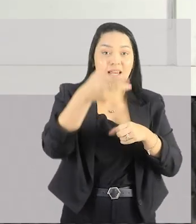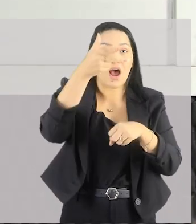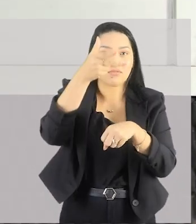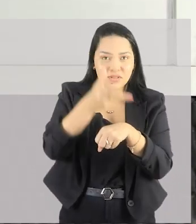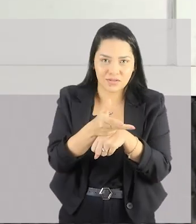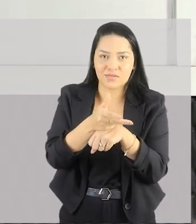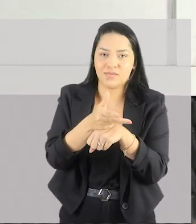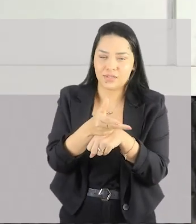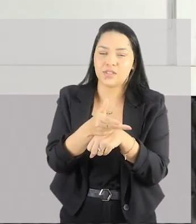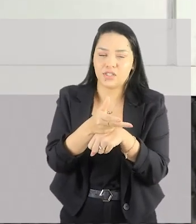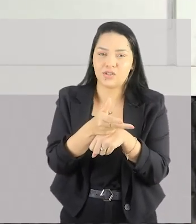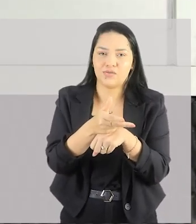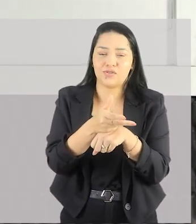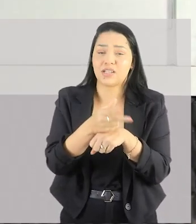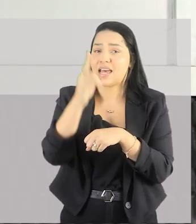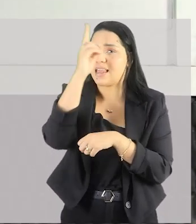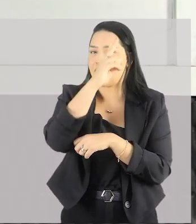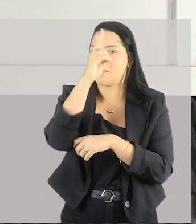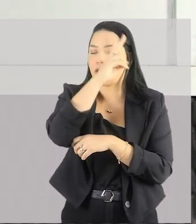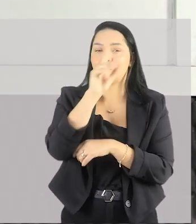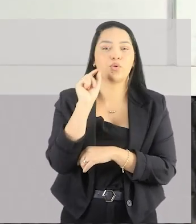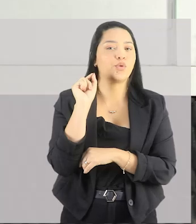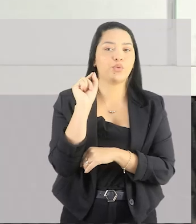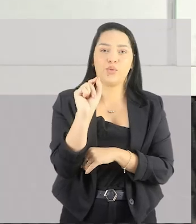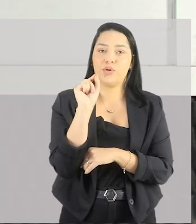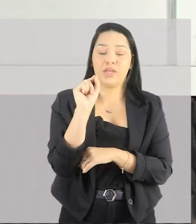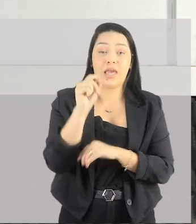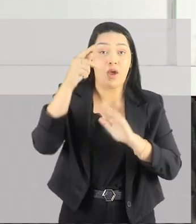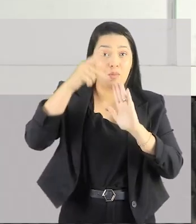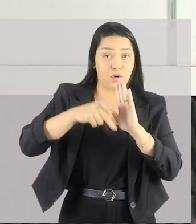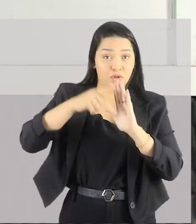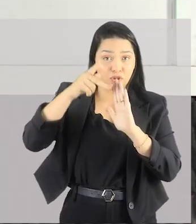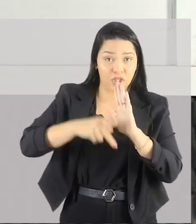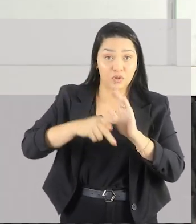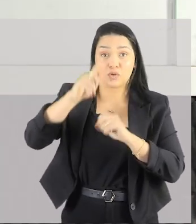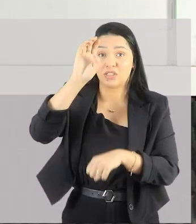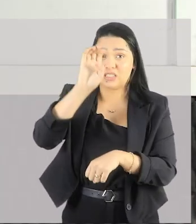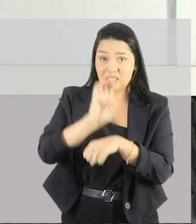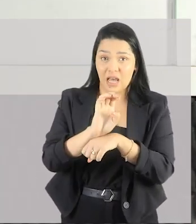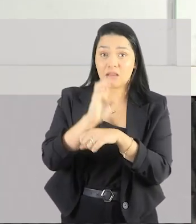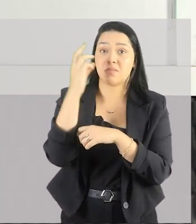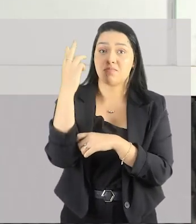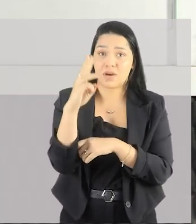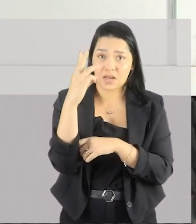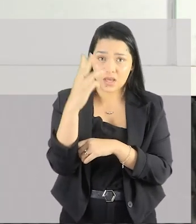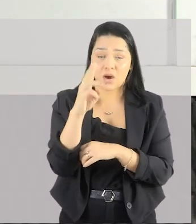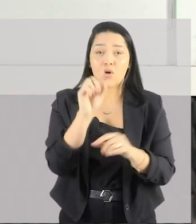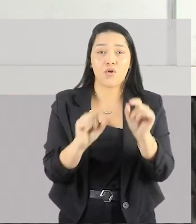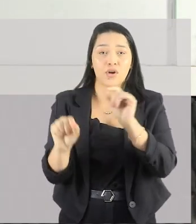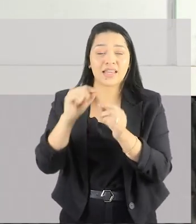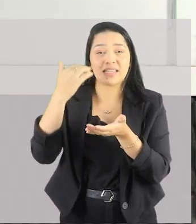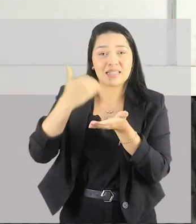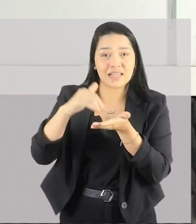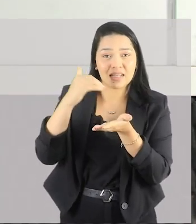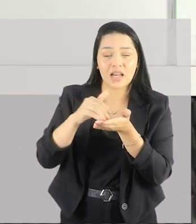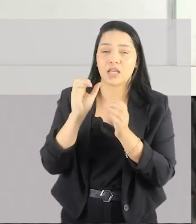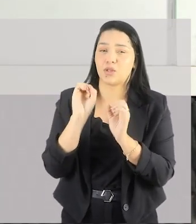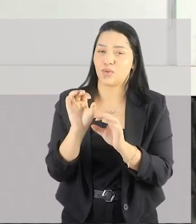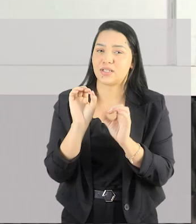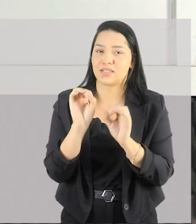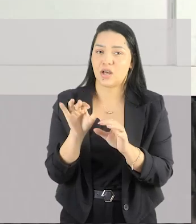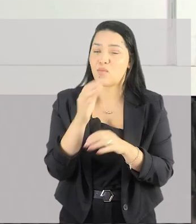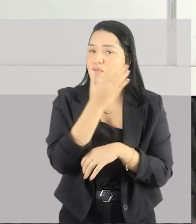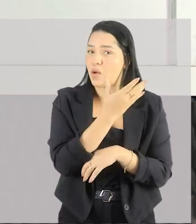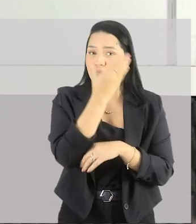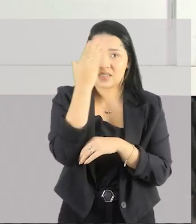vídeos. E lembrando o seguinte, né? Que aqui é um projeto do Estado do Maranhão, por meio da Secretaria de Educação, tá?